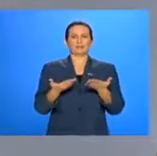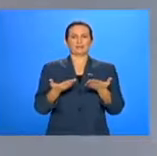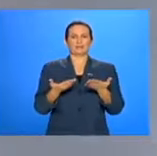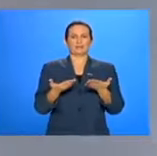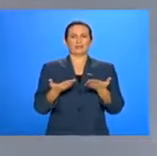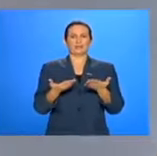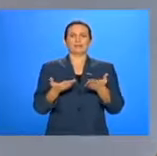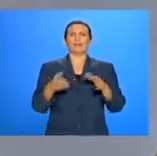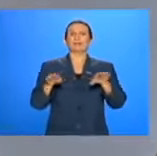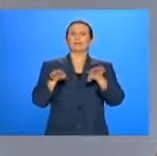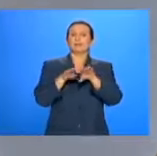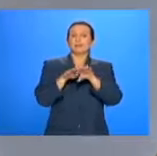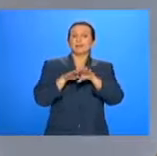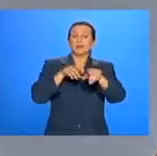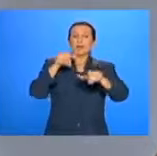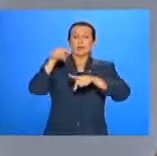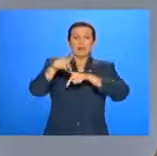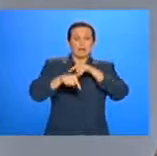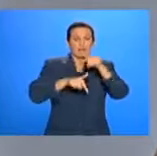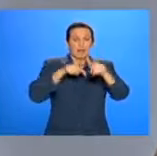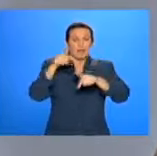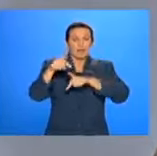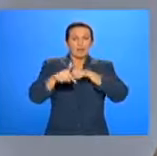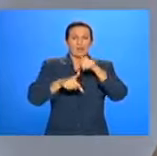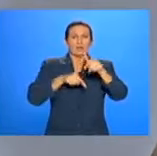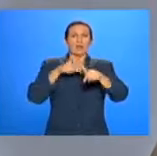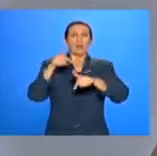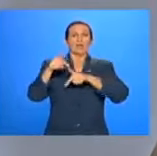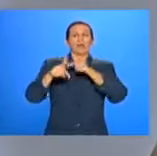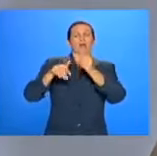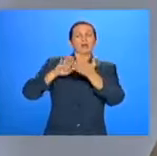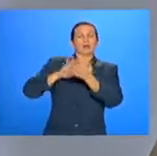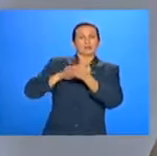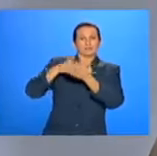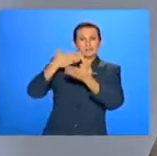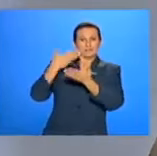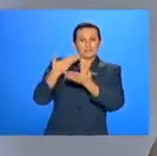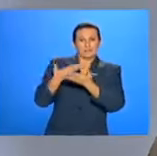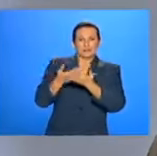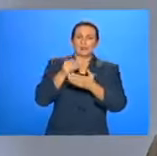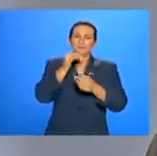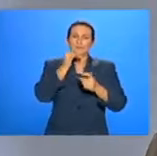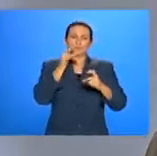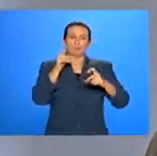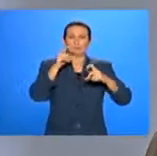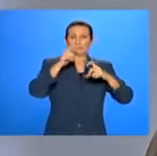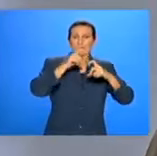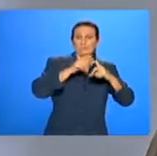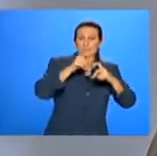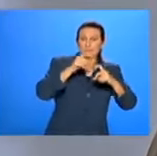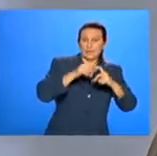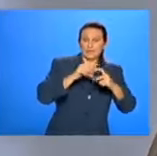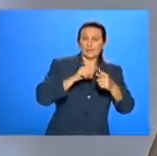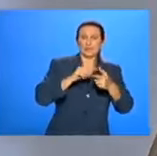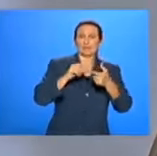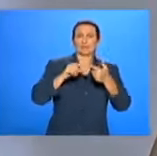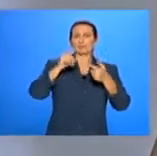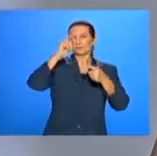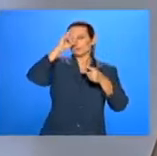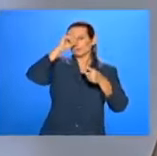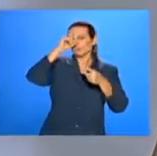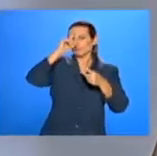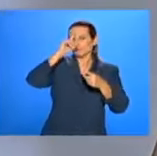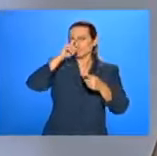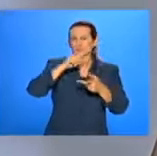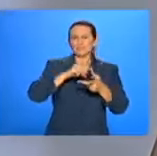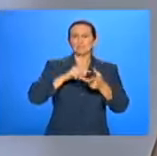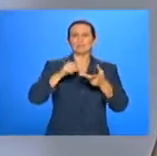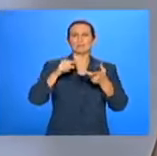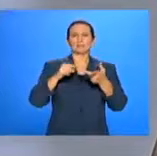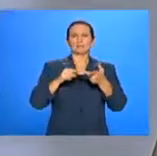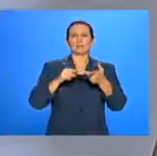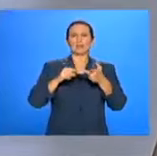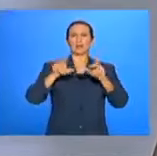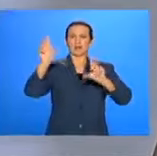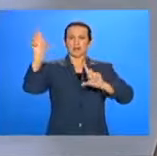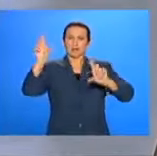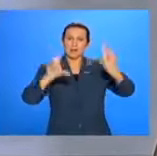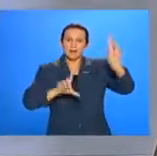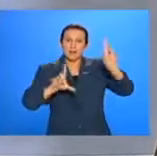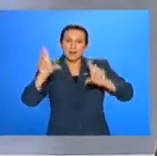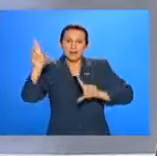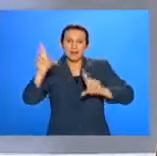trabalha em circunstâncias de rotina, tais como consultas médicas, eventos culturais e mídia